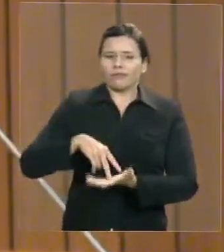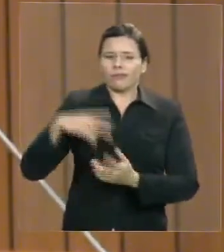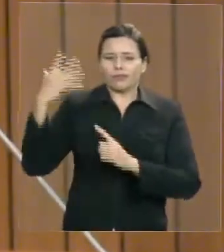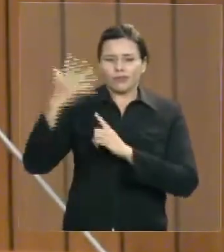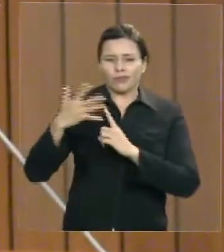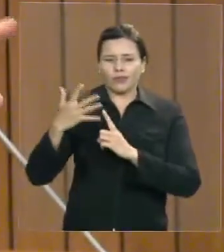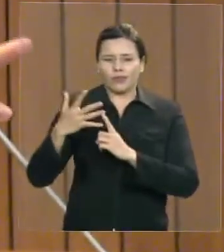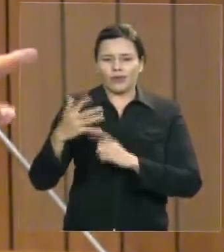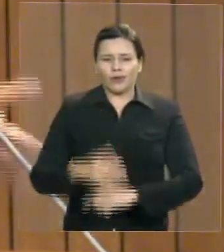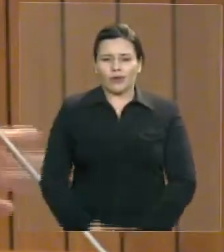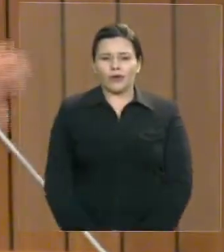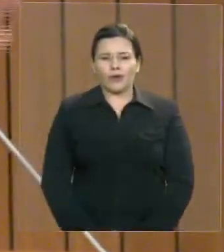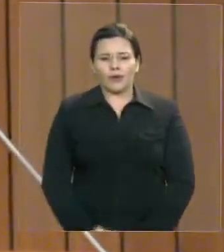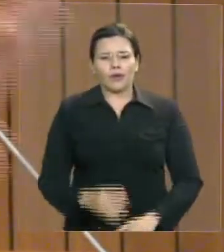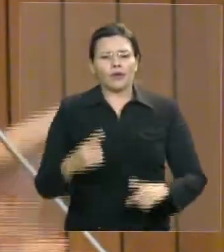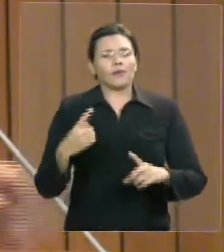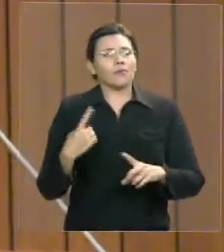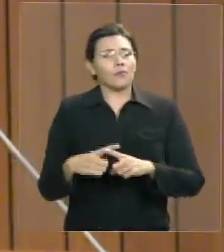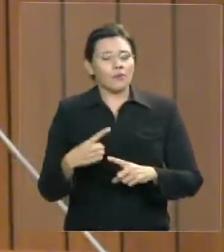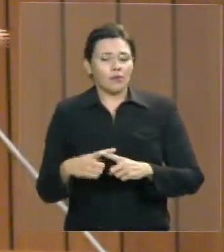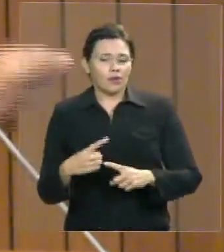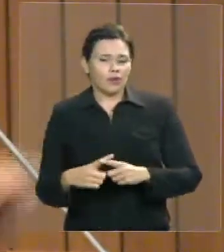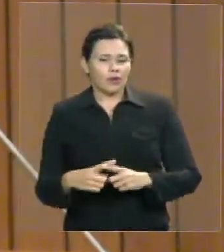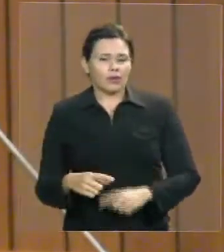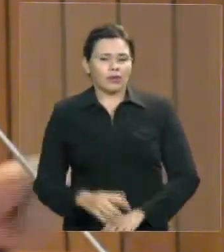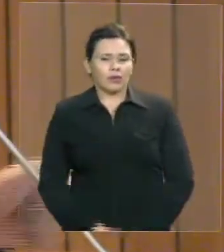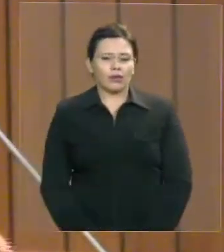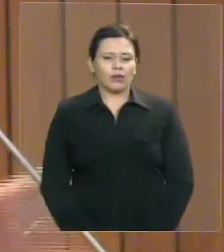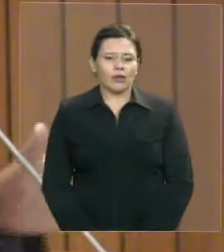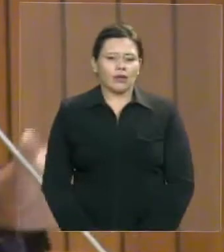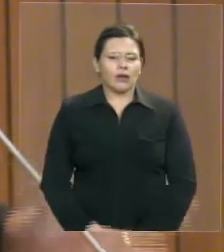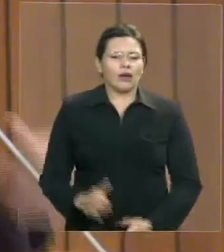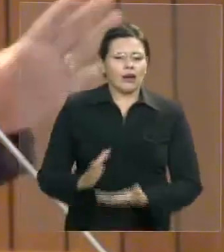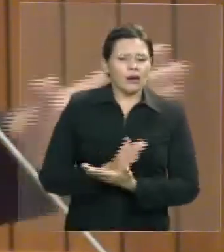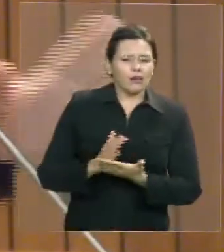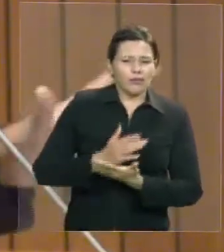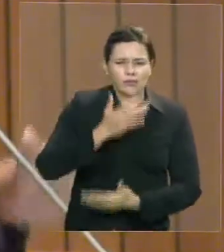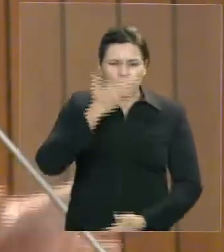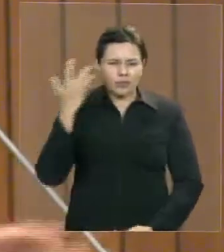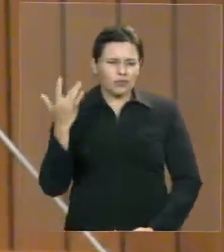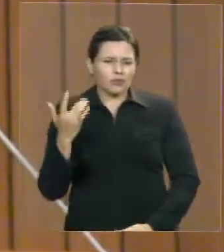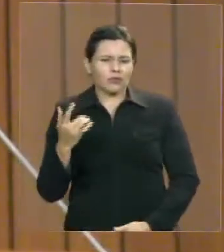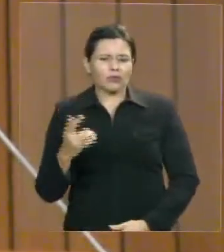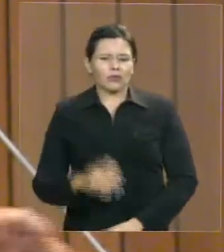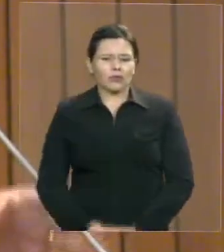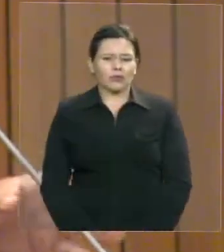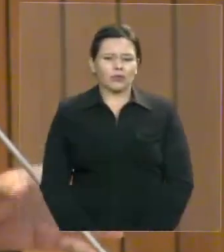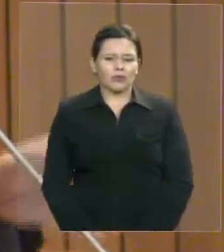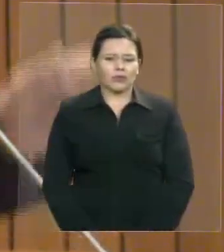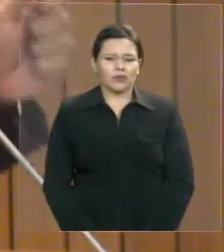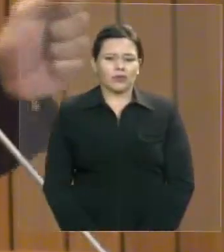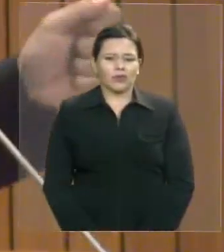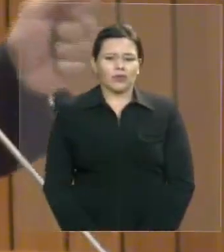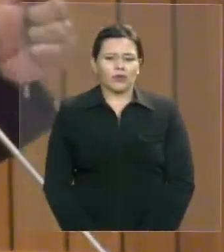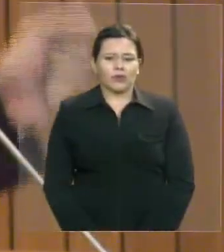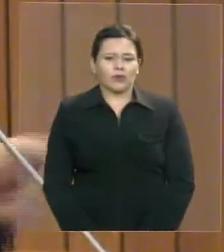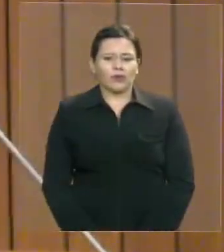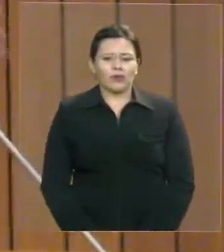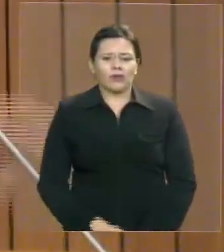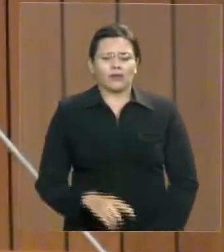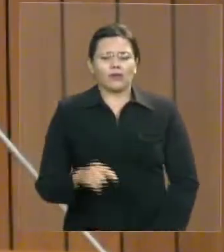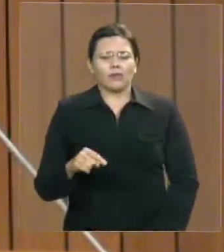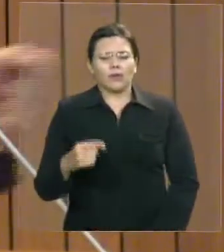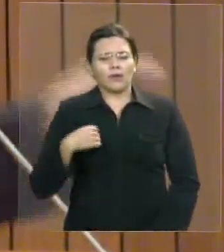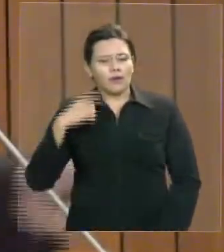insistiu muito em ir. Até fizeram, tentaram tirar ele dentro do carro, mas ele insistiu, senão ele tinha subido mais 2 pontos. Mas ele estava com a